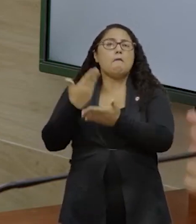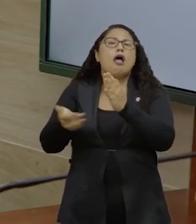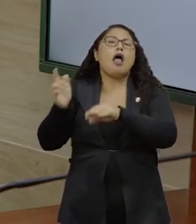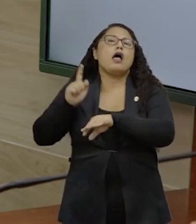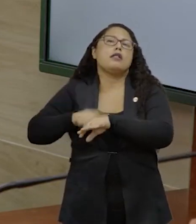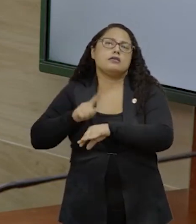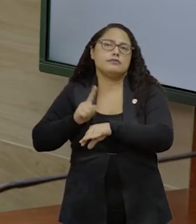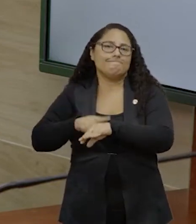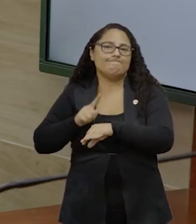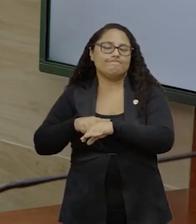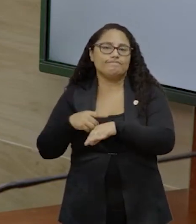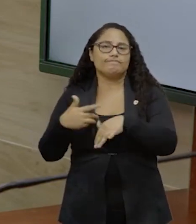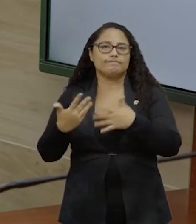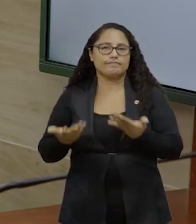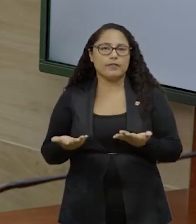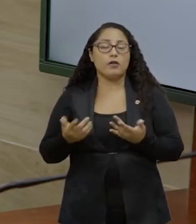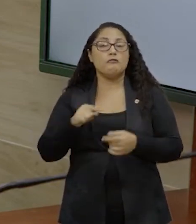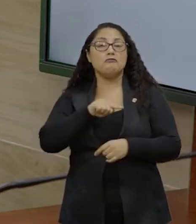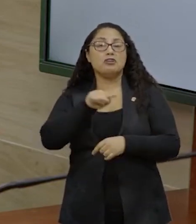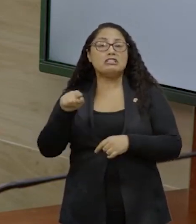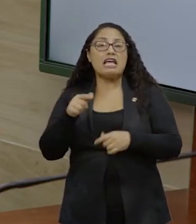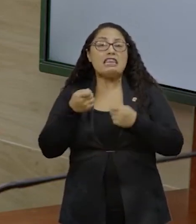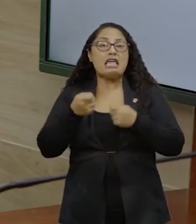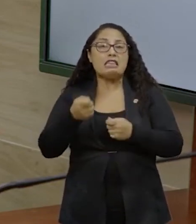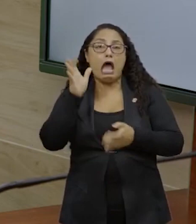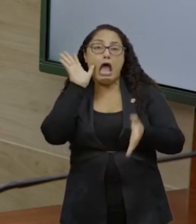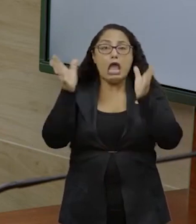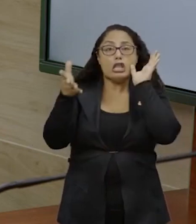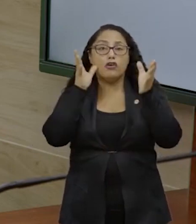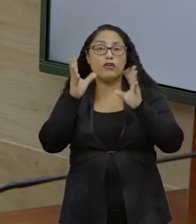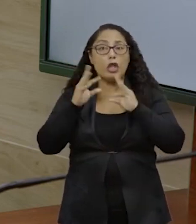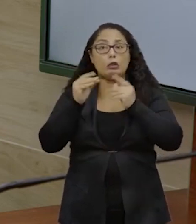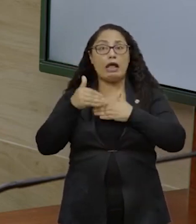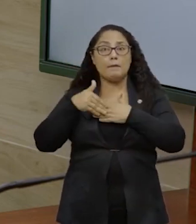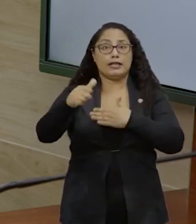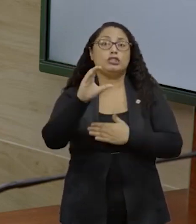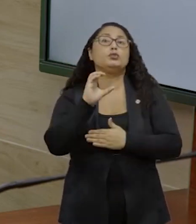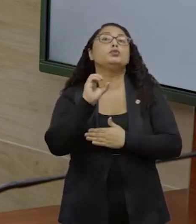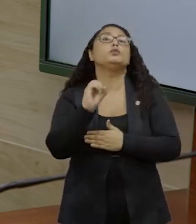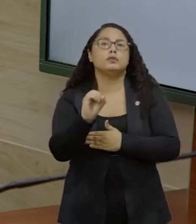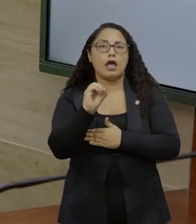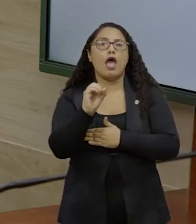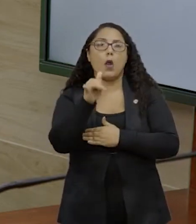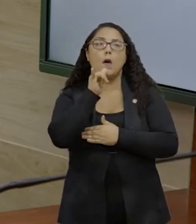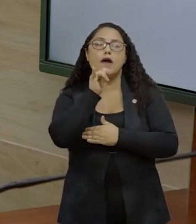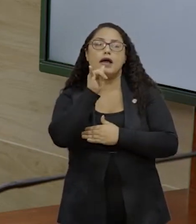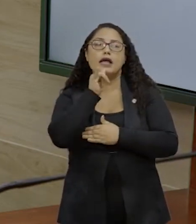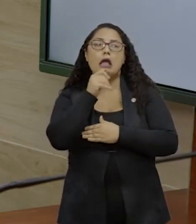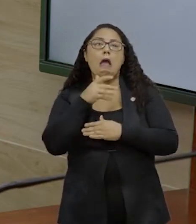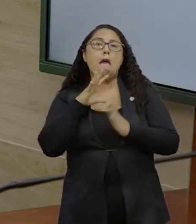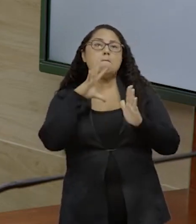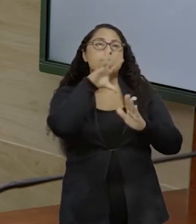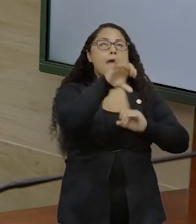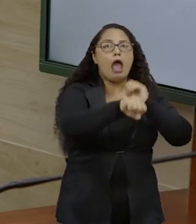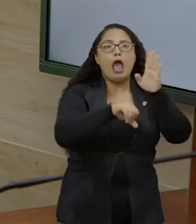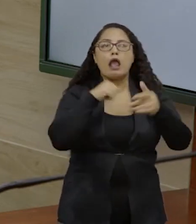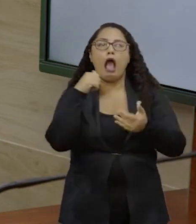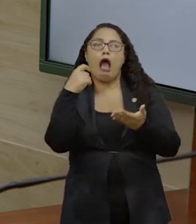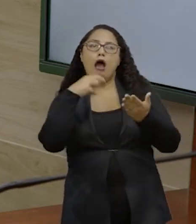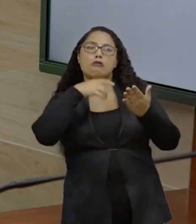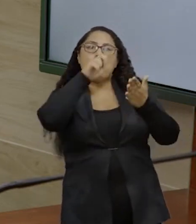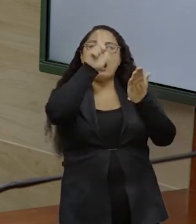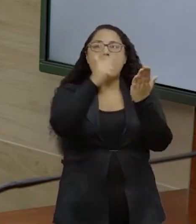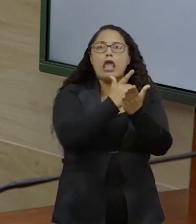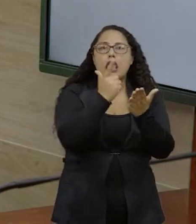né? Você ficar tentando resolver tudo do zero, né? Ou, por exemplo, buscar um manual, buscar alguma coisa